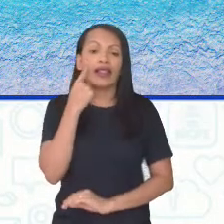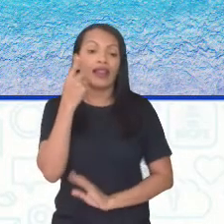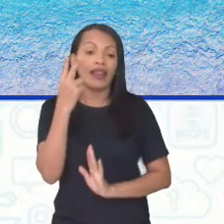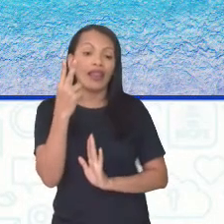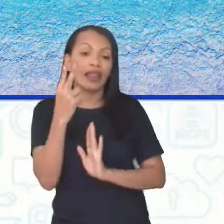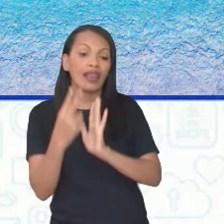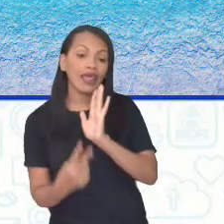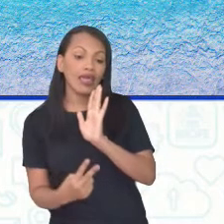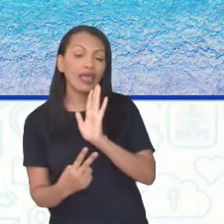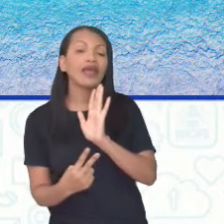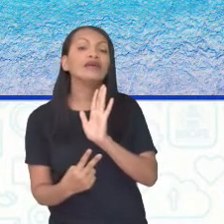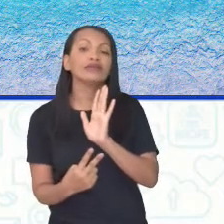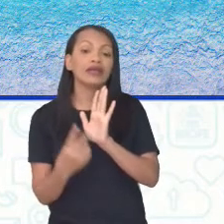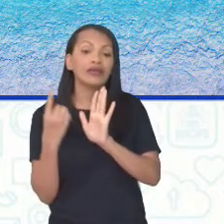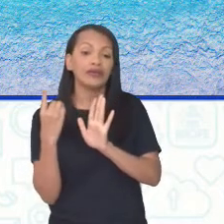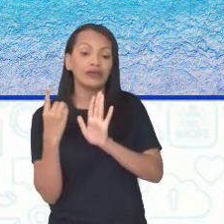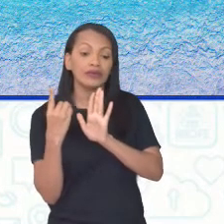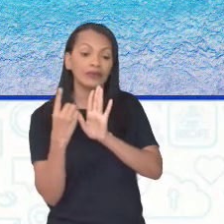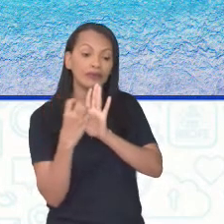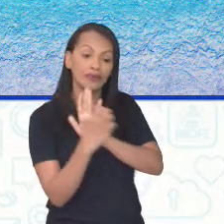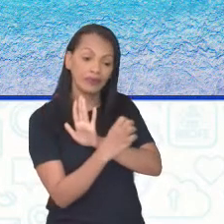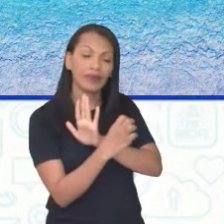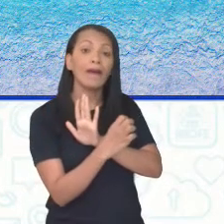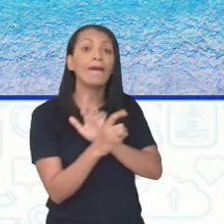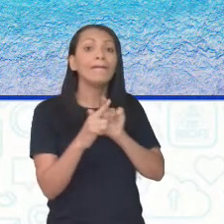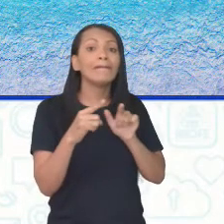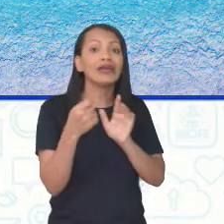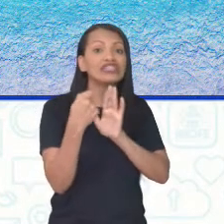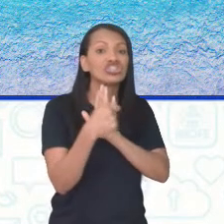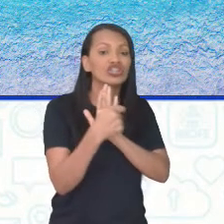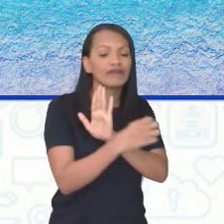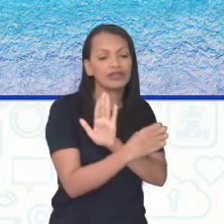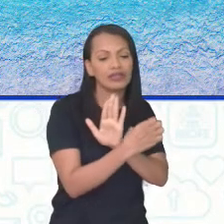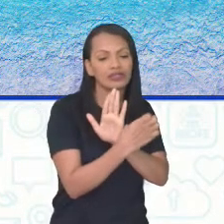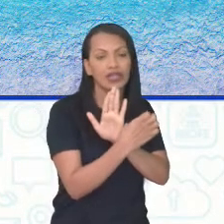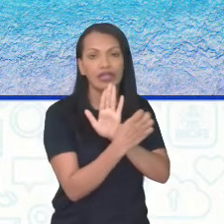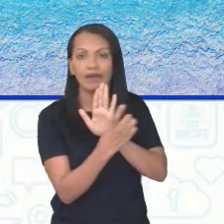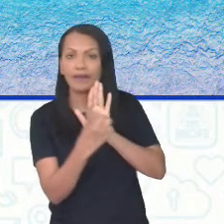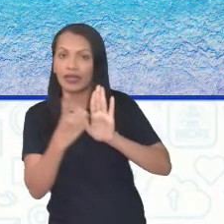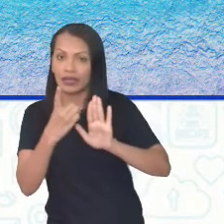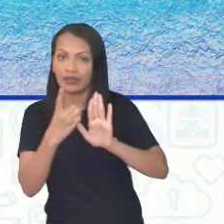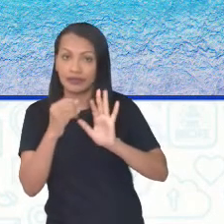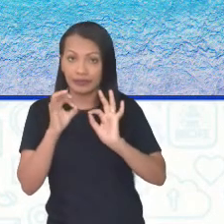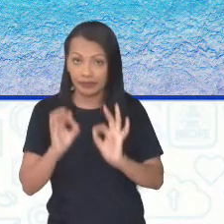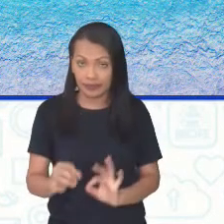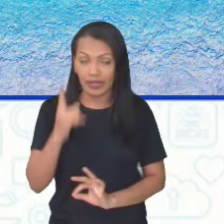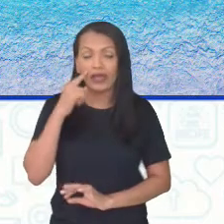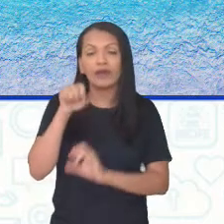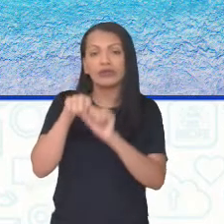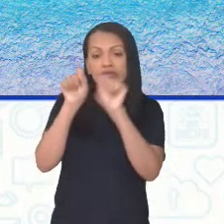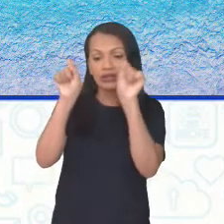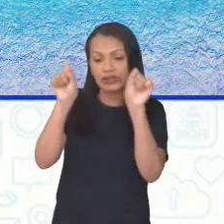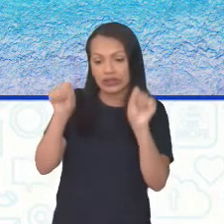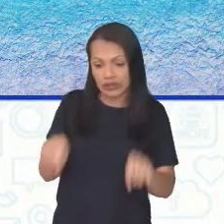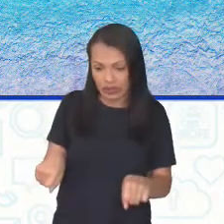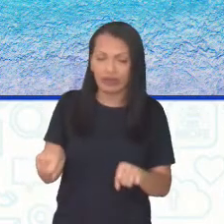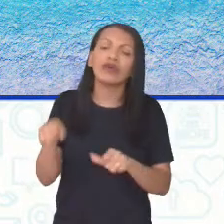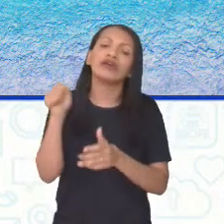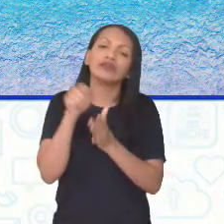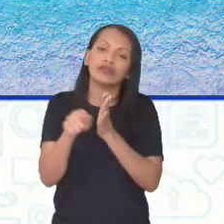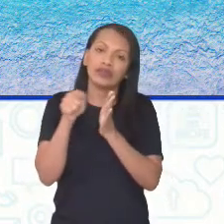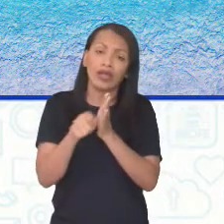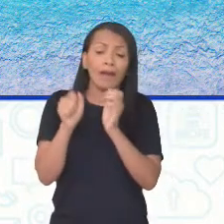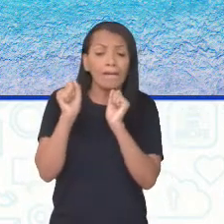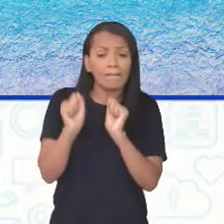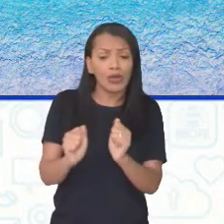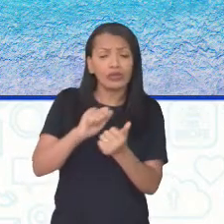Patrícia estava falando, como outras escritas europeias, mas ela não é uma língua. É um sistema de escrita e o que significa que pode ser adaptado